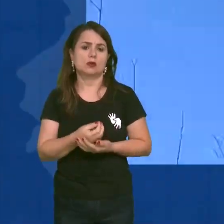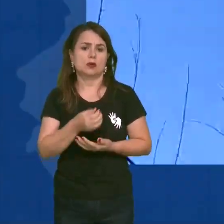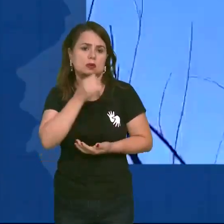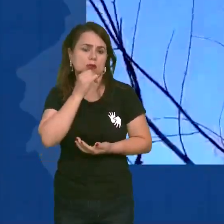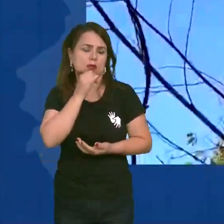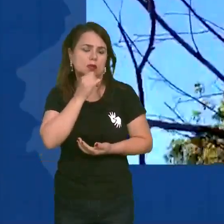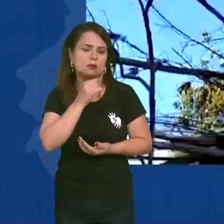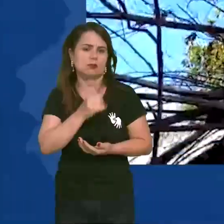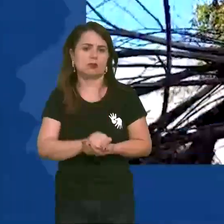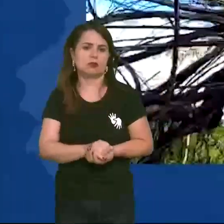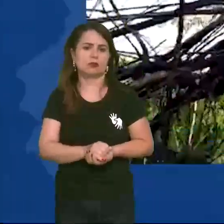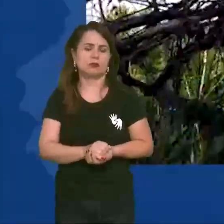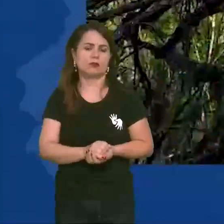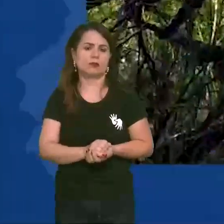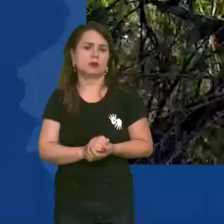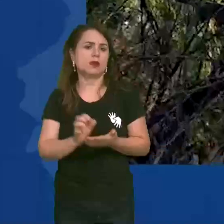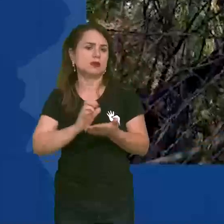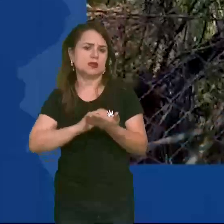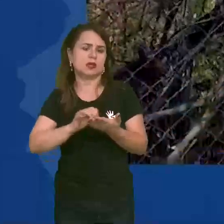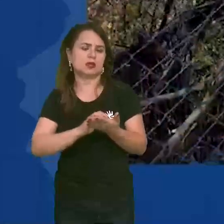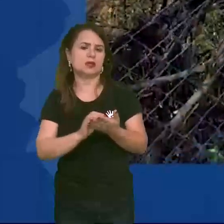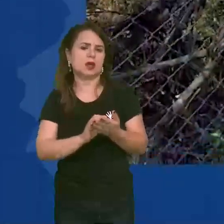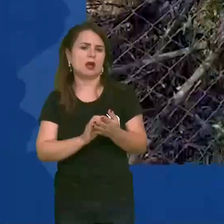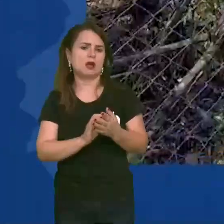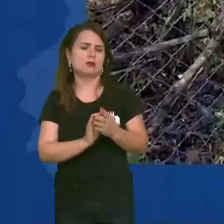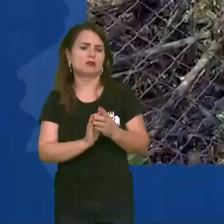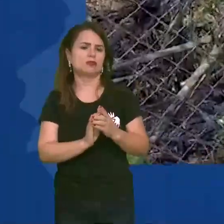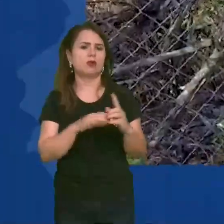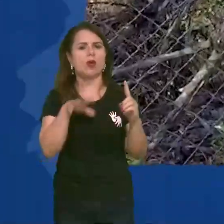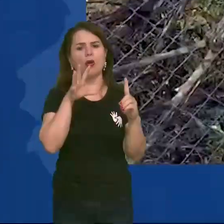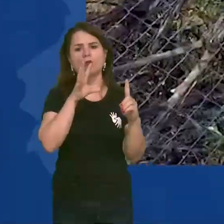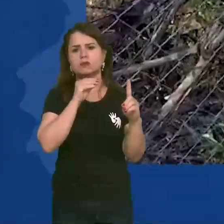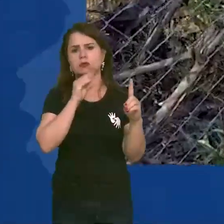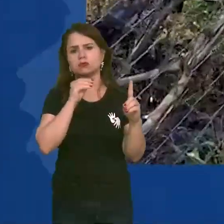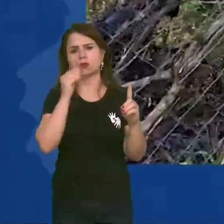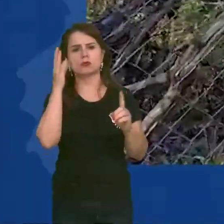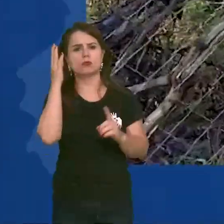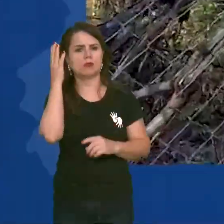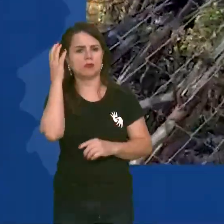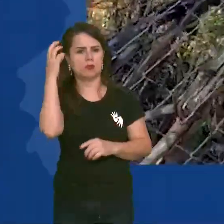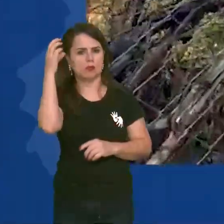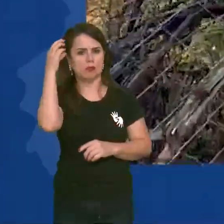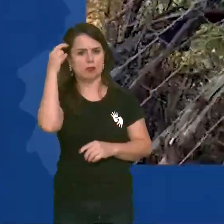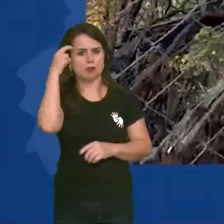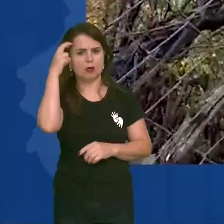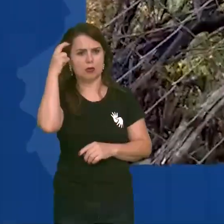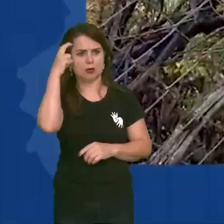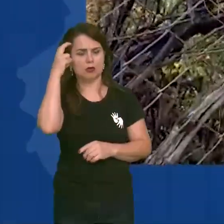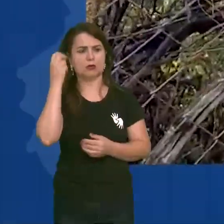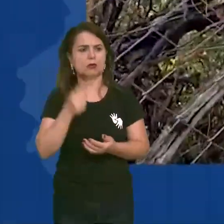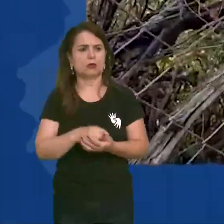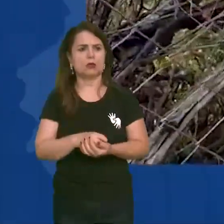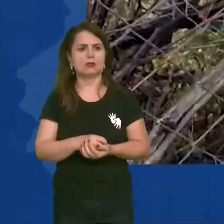ameaçando né praticando assédio moral nos servidores vai lá